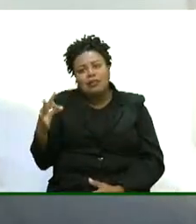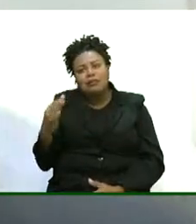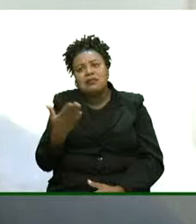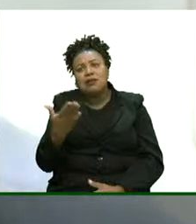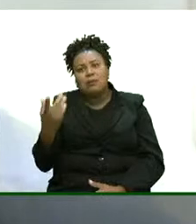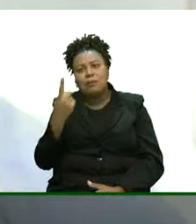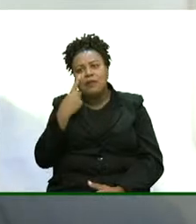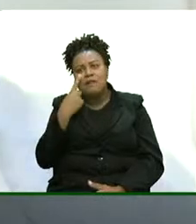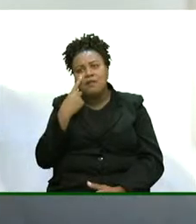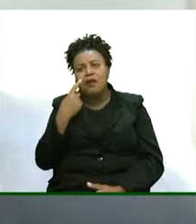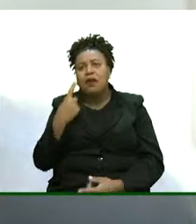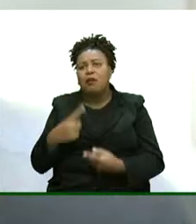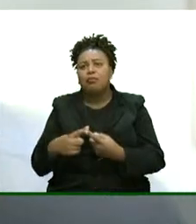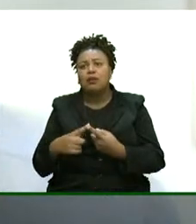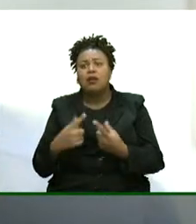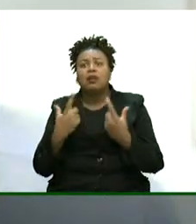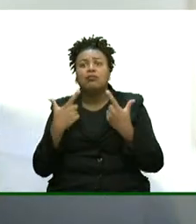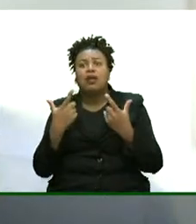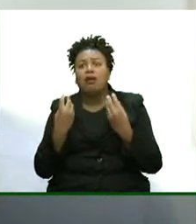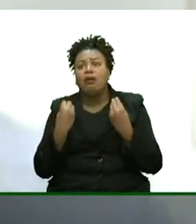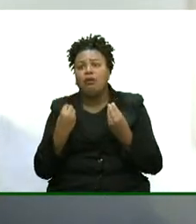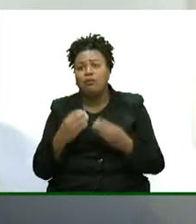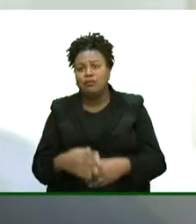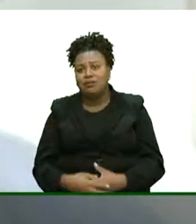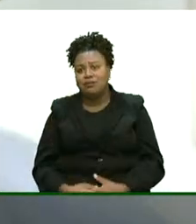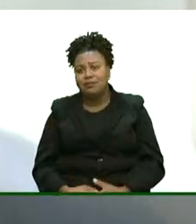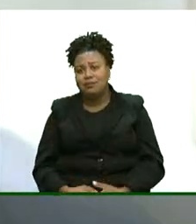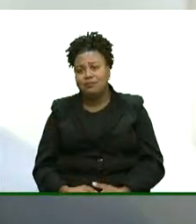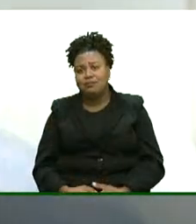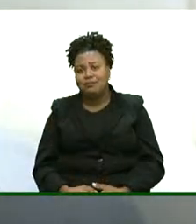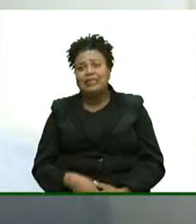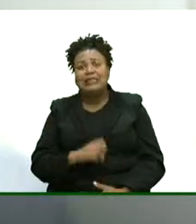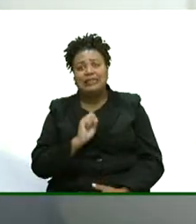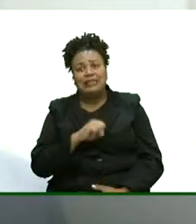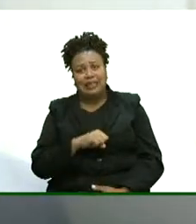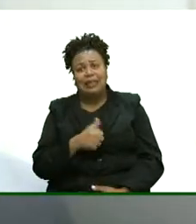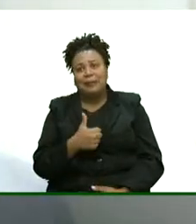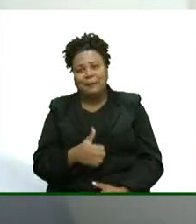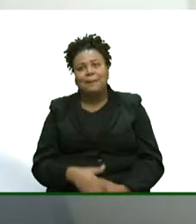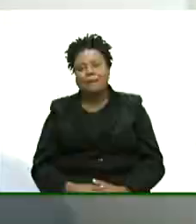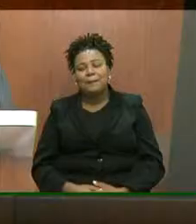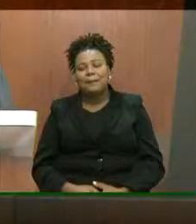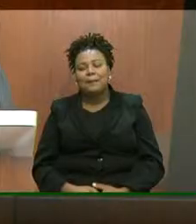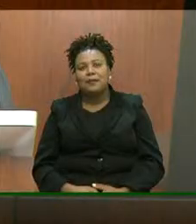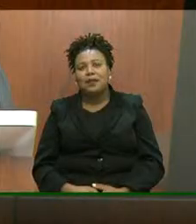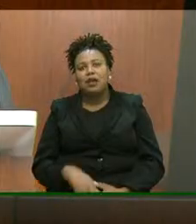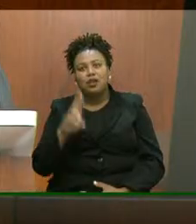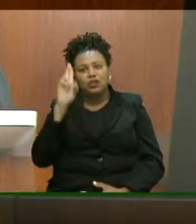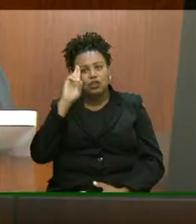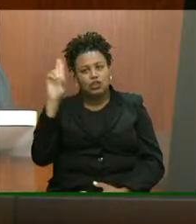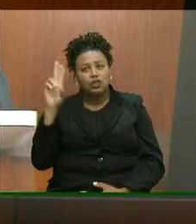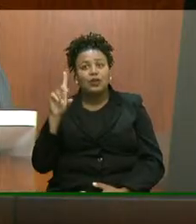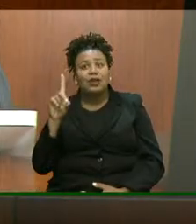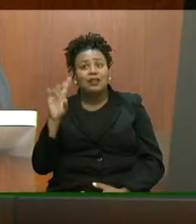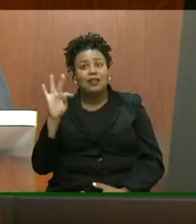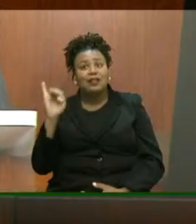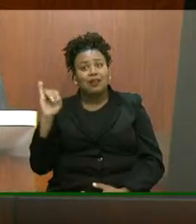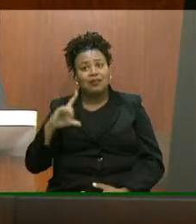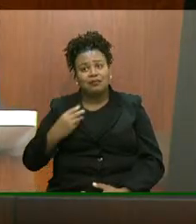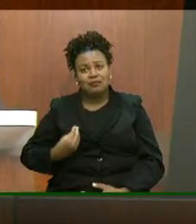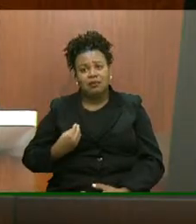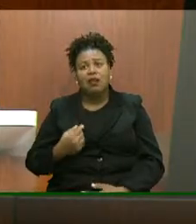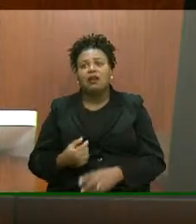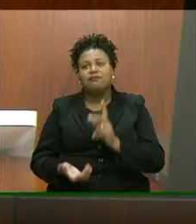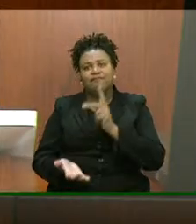para que se verifique isso, porque não tem sentido uma coisa dessa. Sim, senhor. A diretora do DTI está aqui comigo. Verdade,